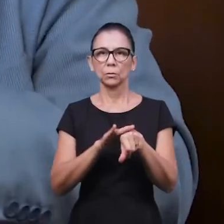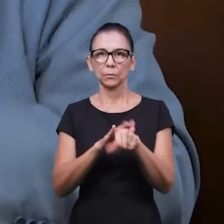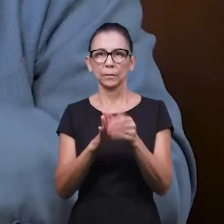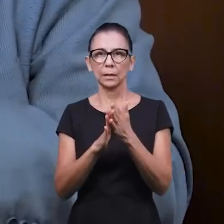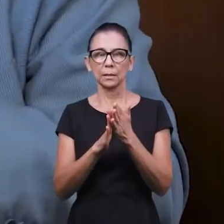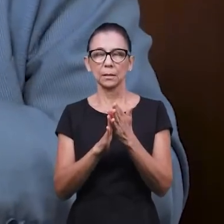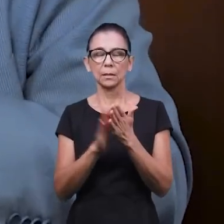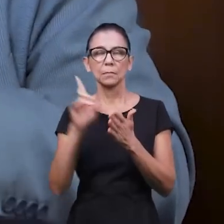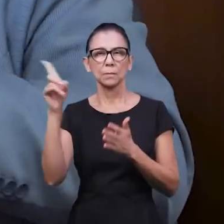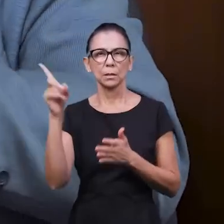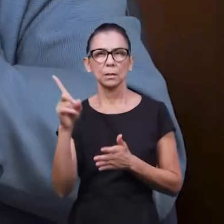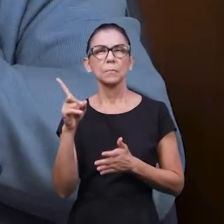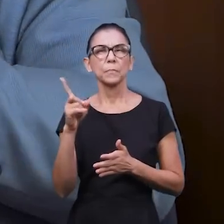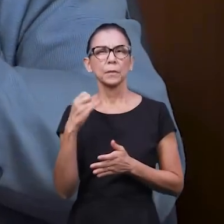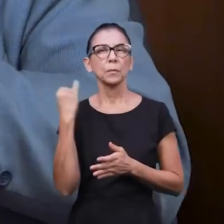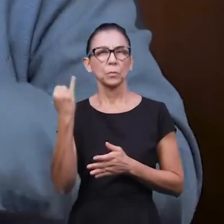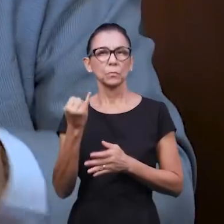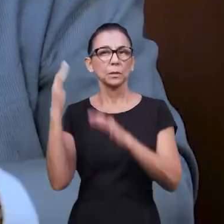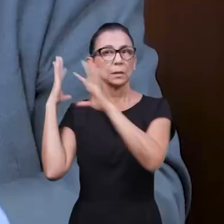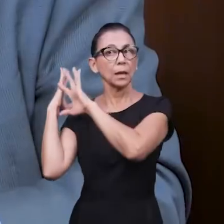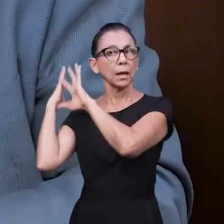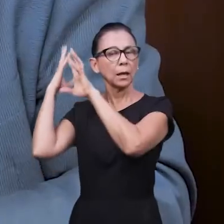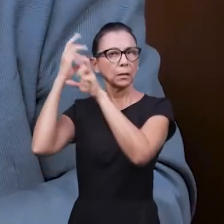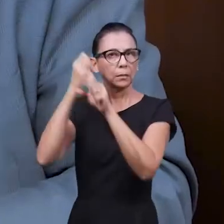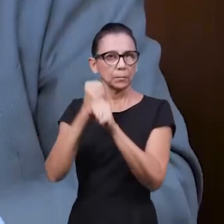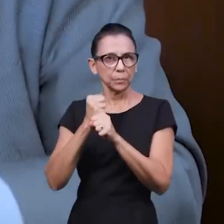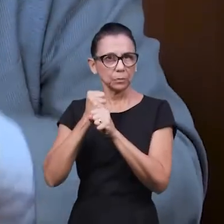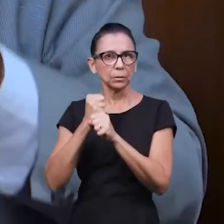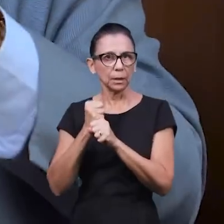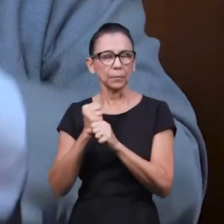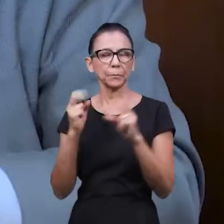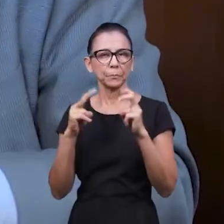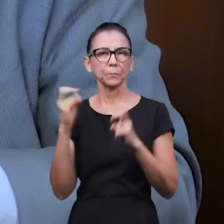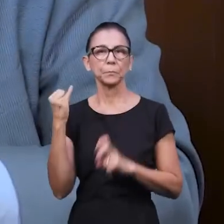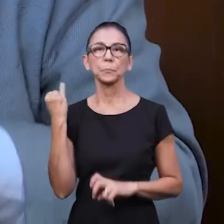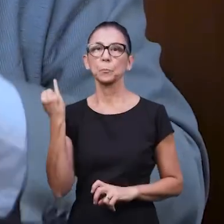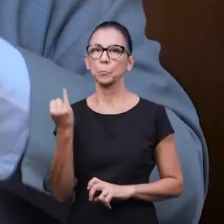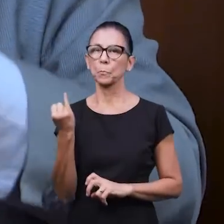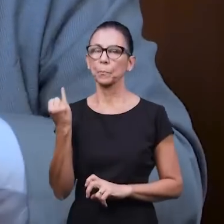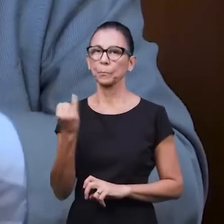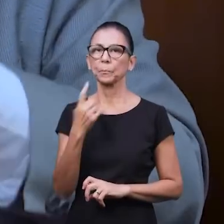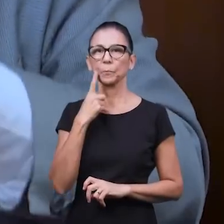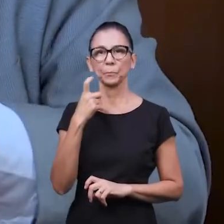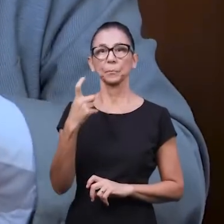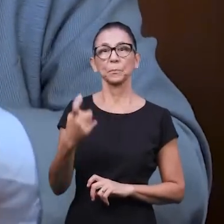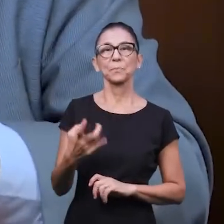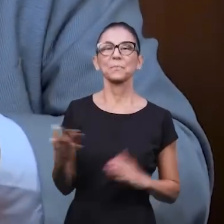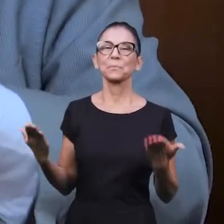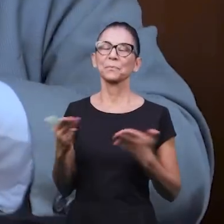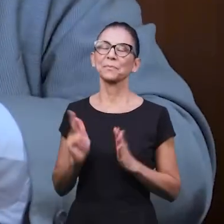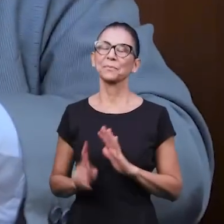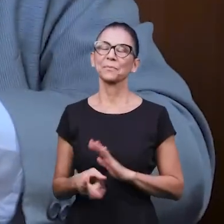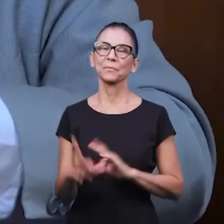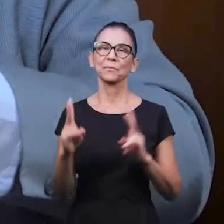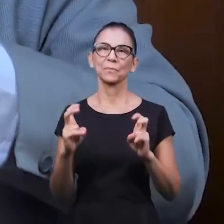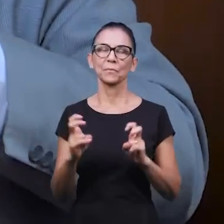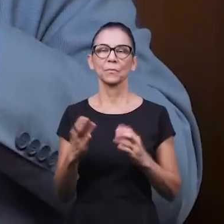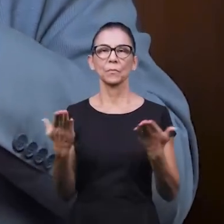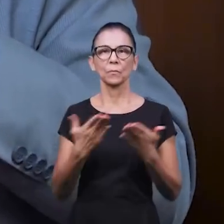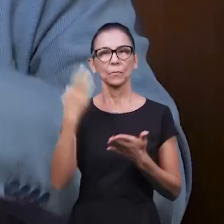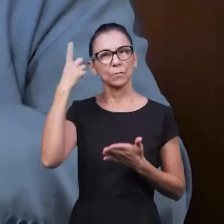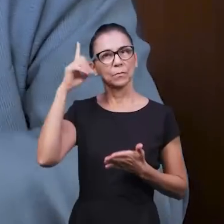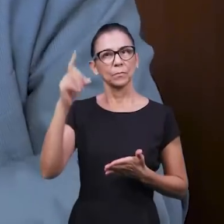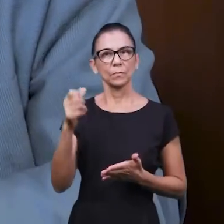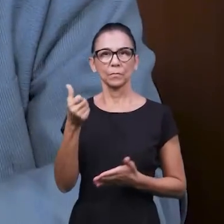você assista, porque o tema está muito interessante e nós continuamos tratando desse tema. Hoje,